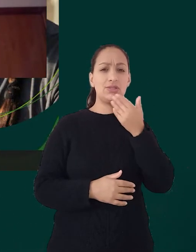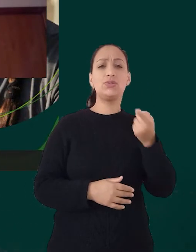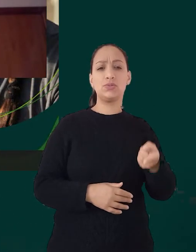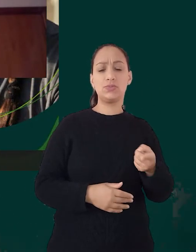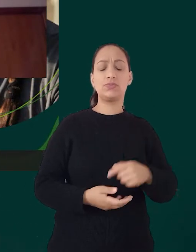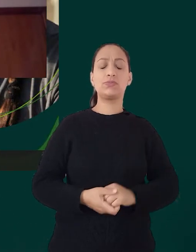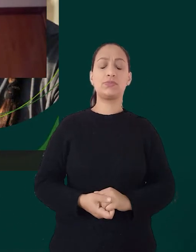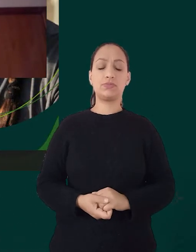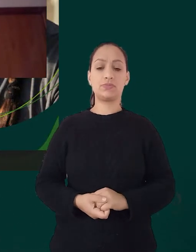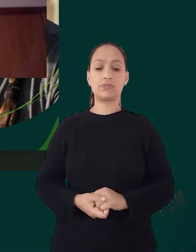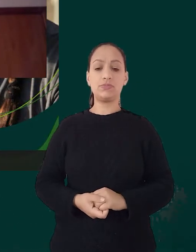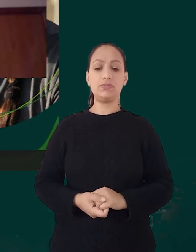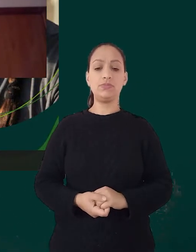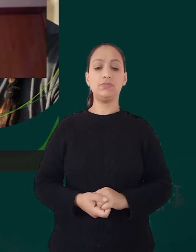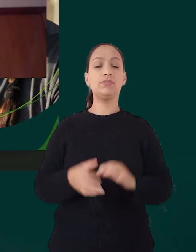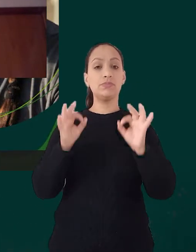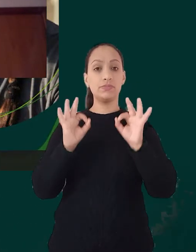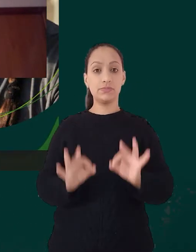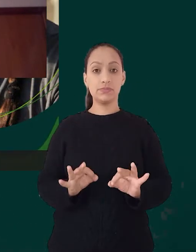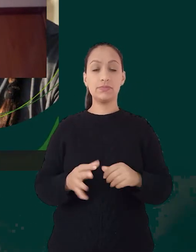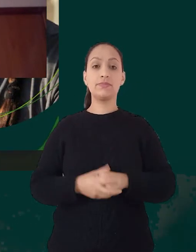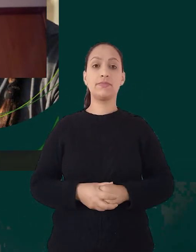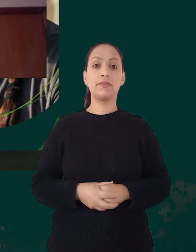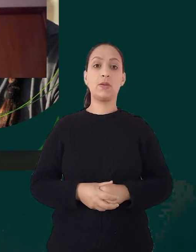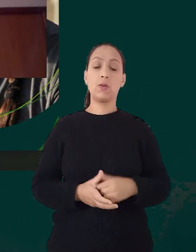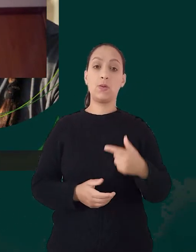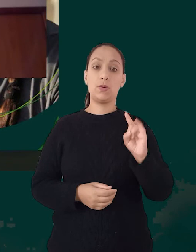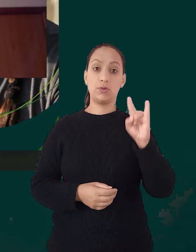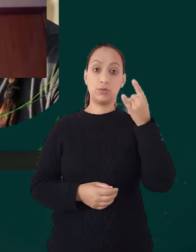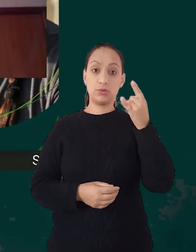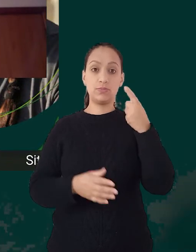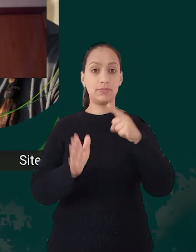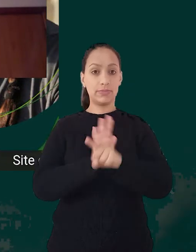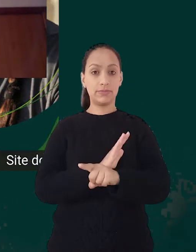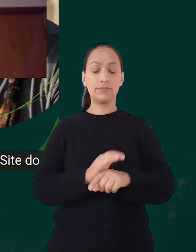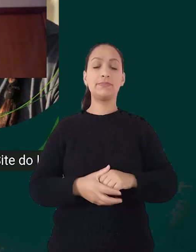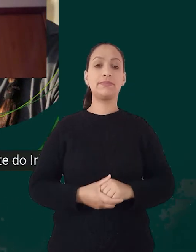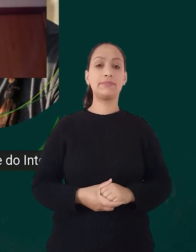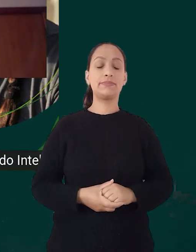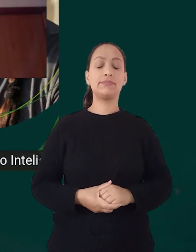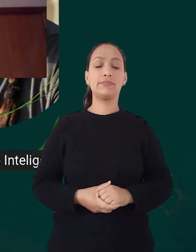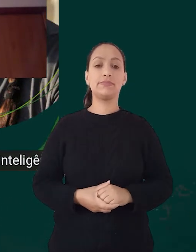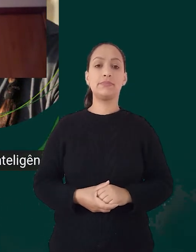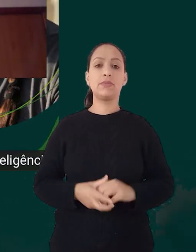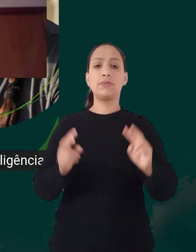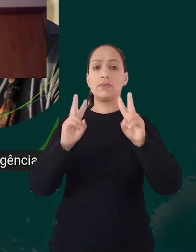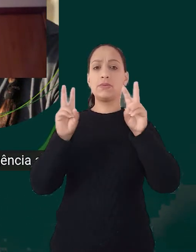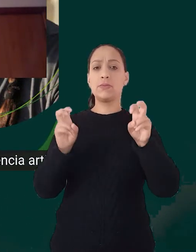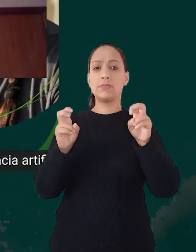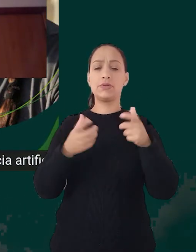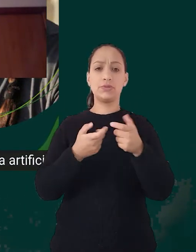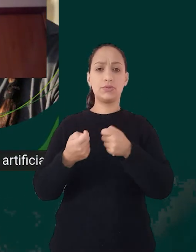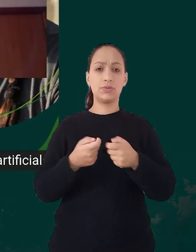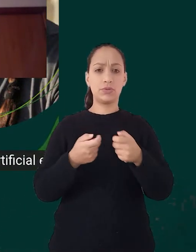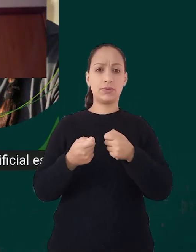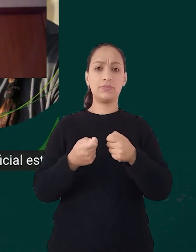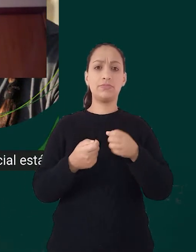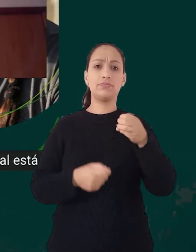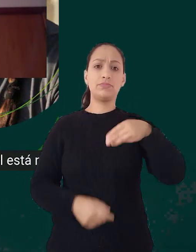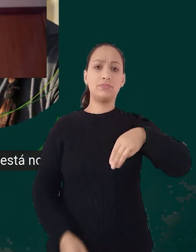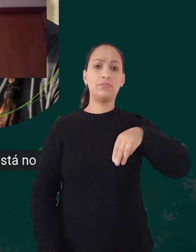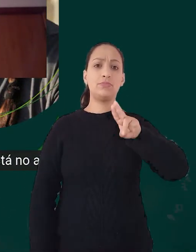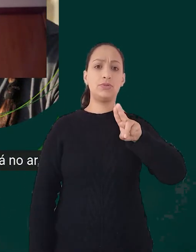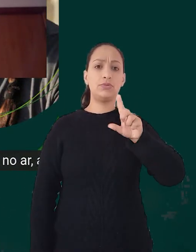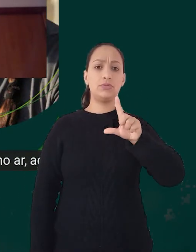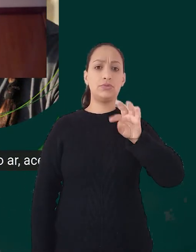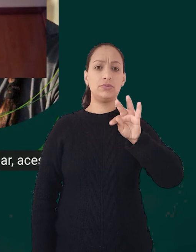bom? Certo. E, Guilherme, sim, uma última pergunta. Sobre a questão dos jogos multiplayer, por exemplo,